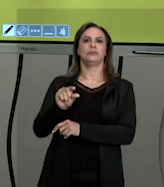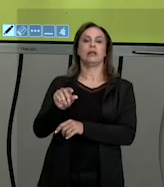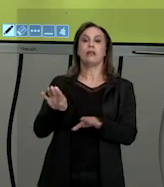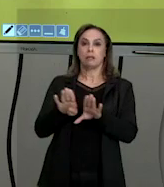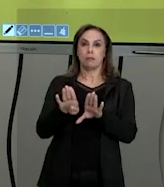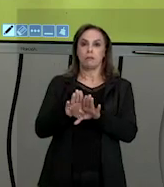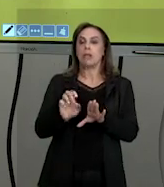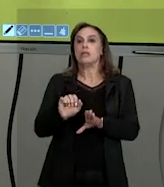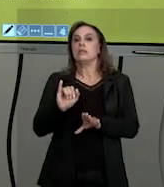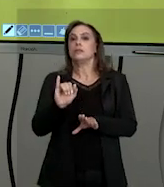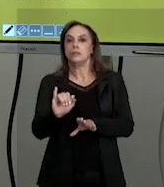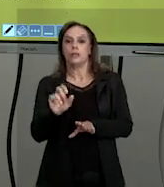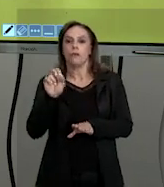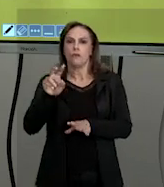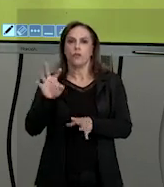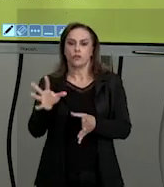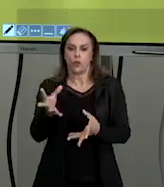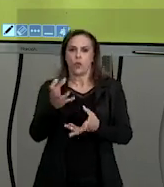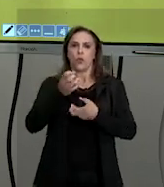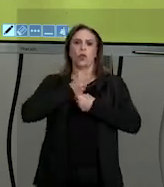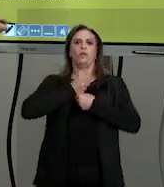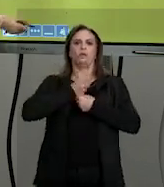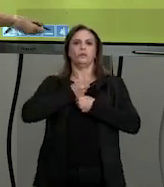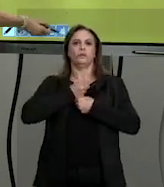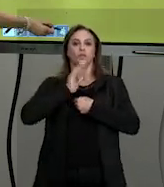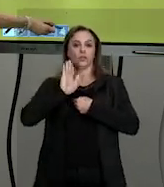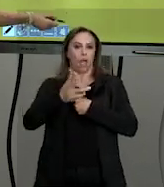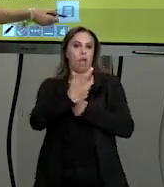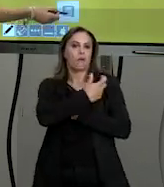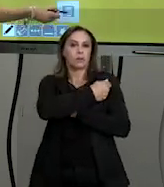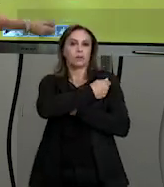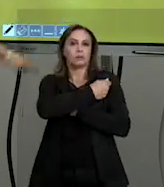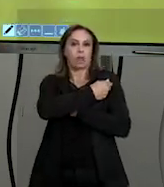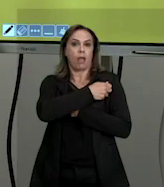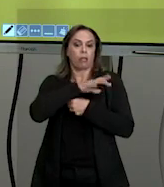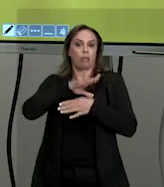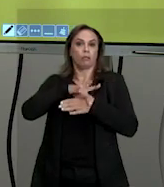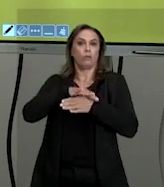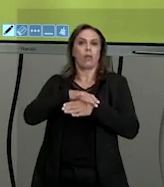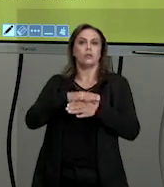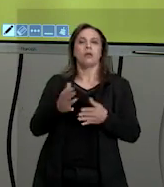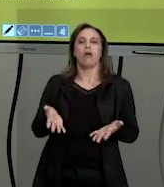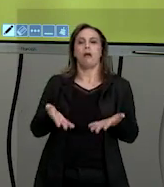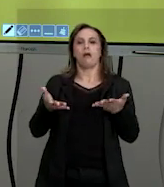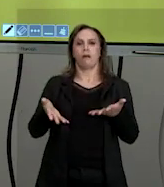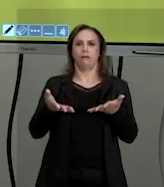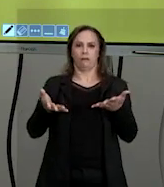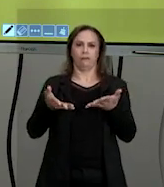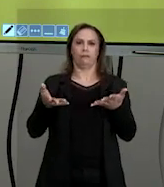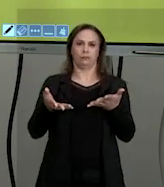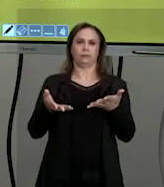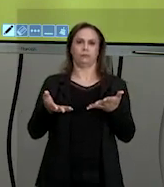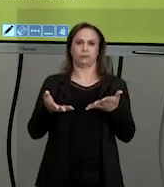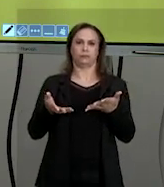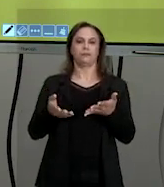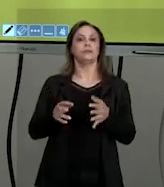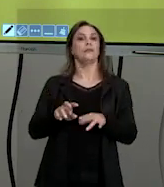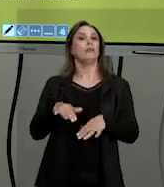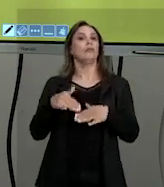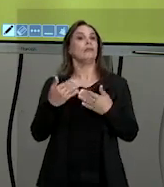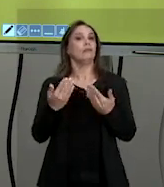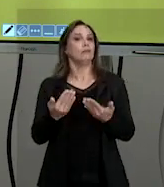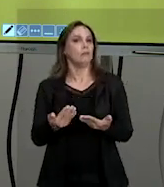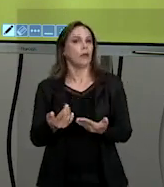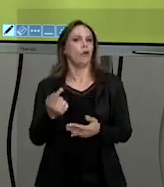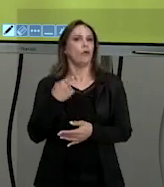né? Então, a gravidade dos casos, ela está relacionada com essa vacinação também. A gente verifica uma